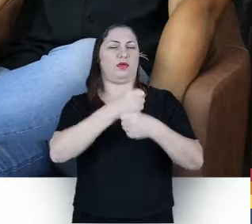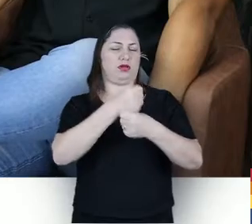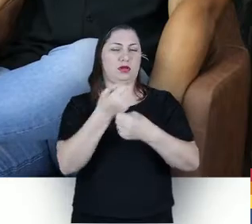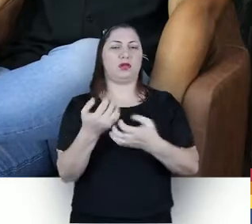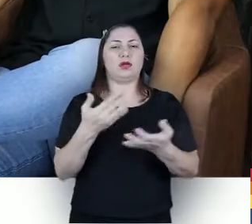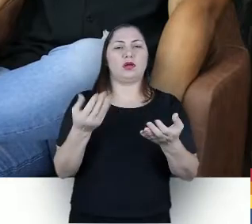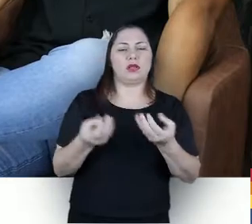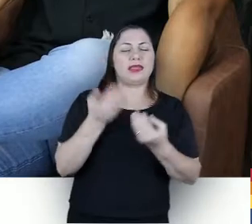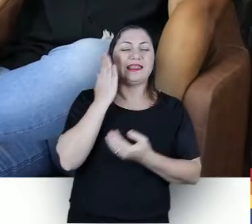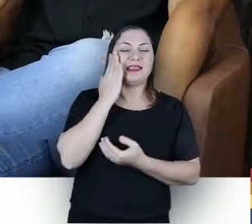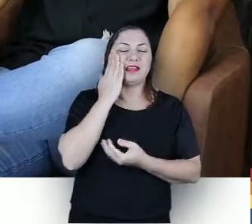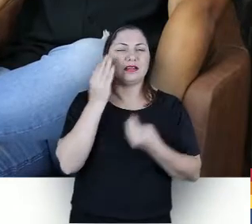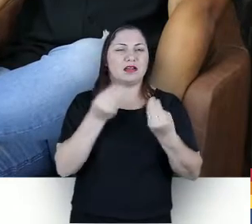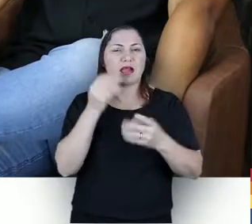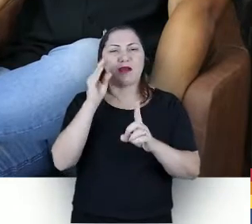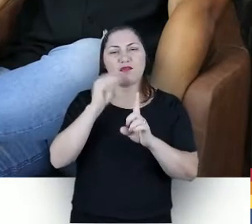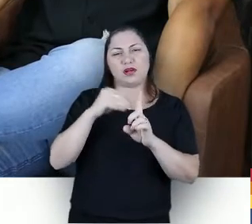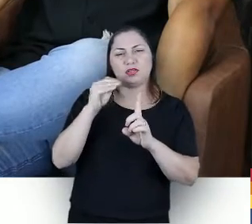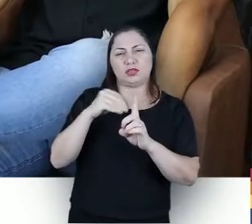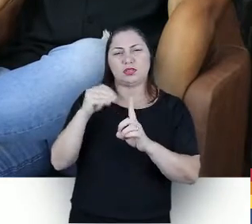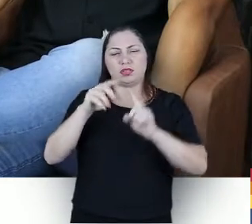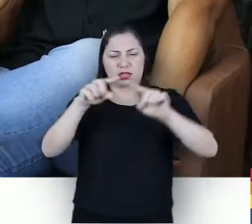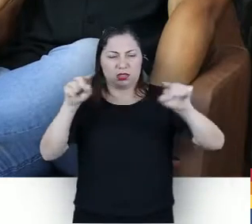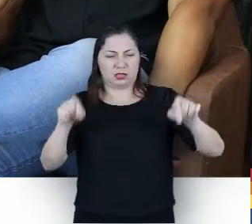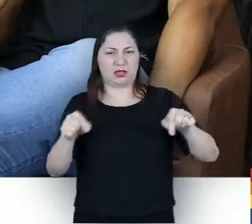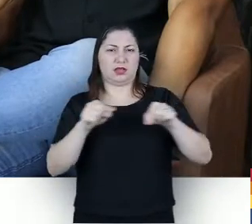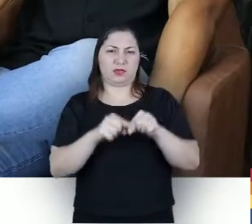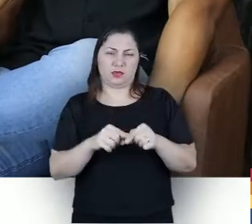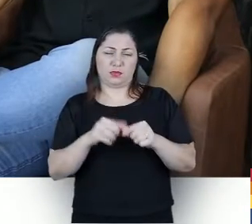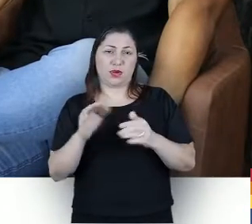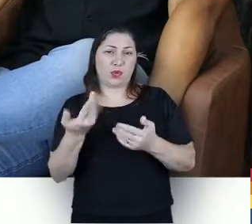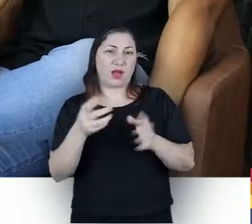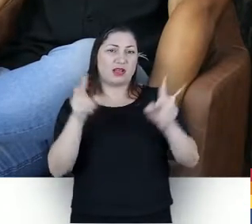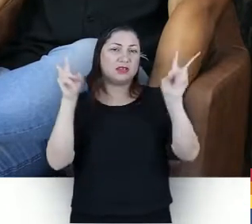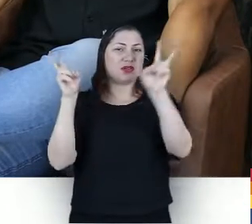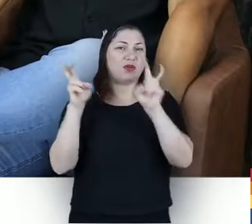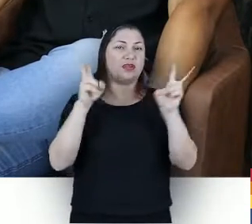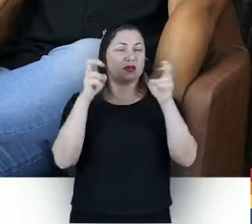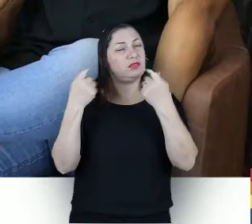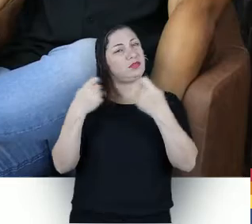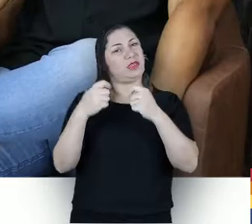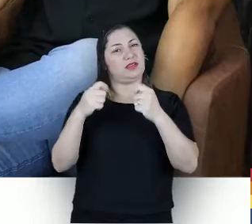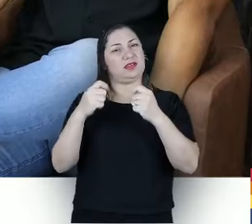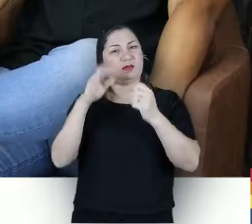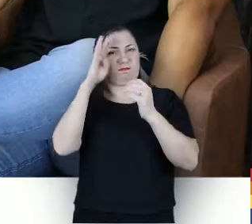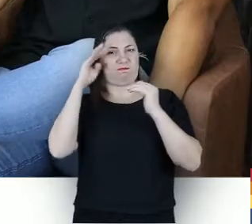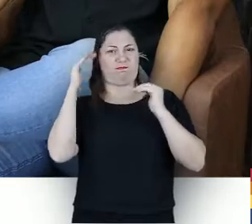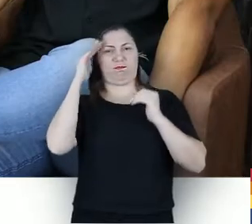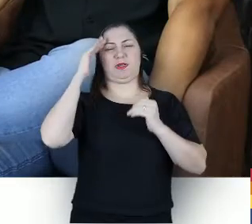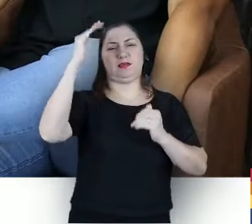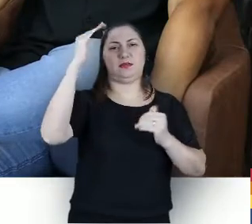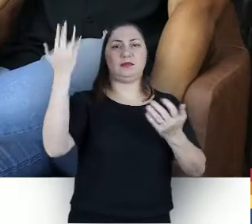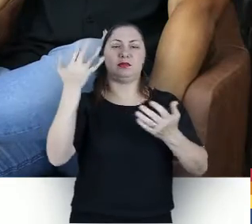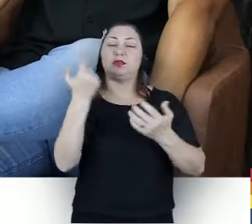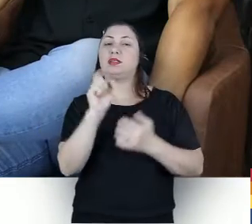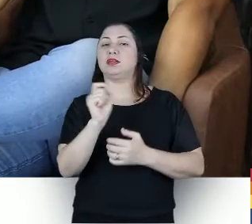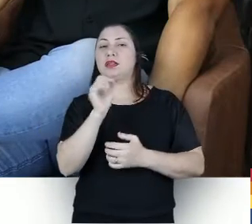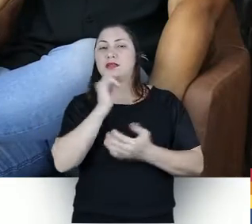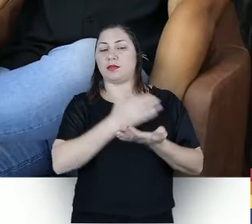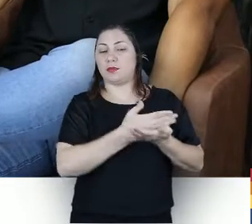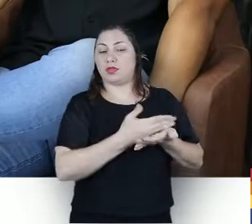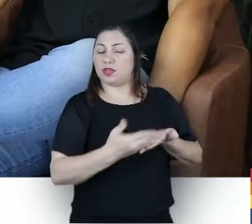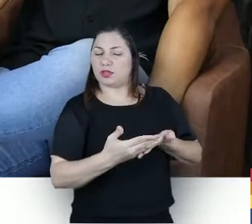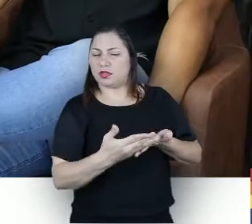o que é que eu penso, né? O que é que eu faço? Eu vou analisar ali, primeiro, aquela situação diagnóstica da turma, quando você começa o ano